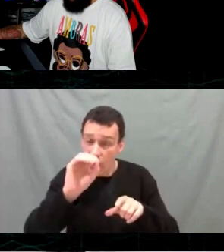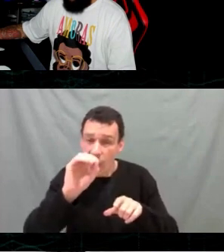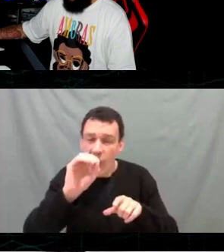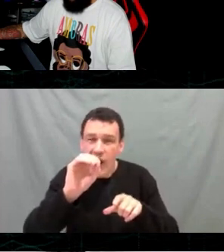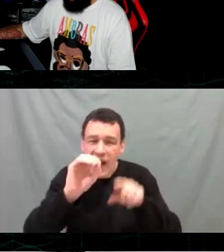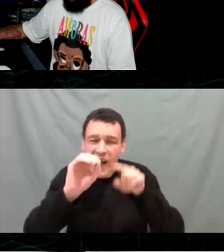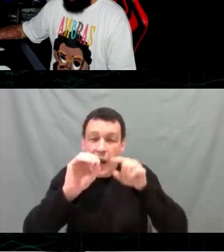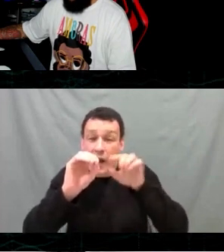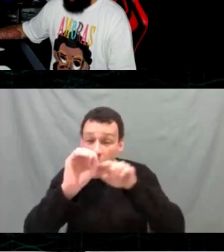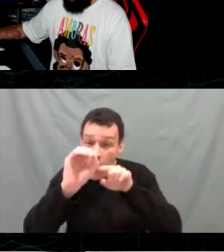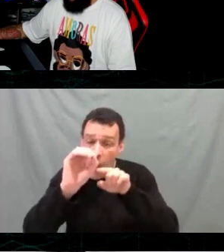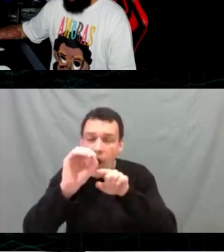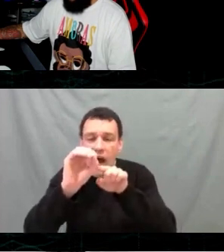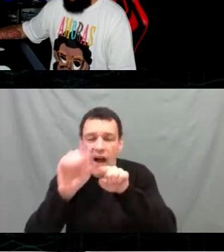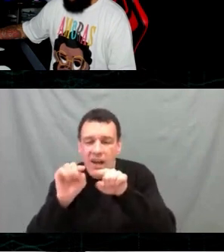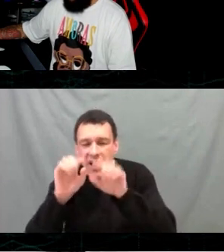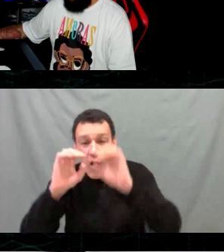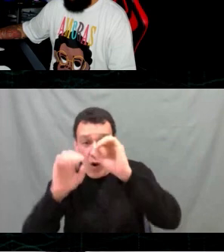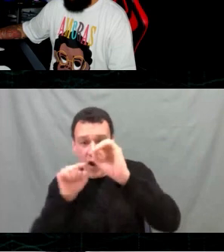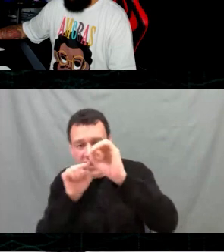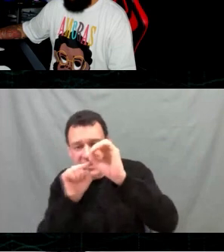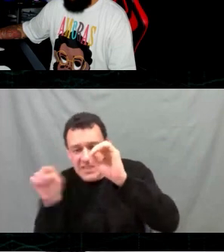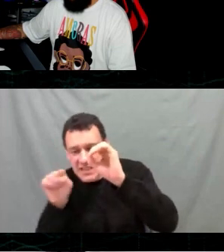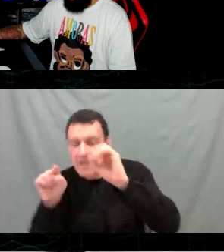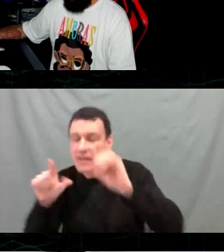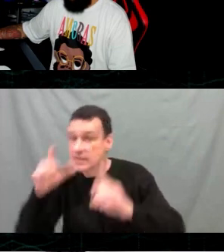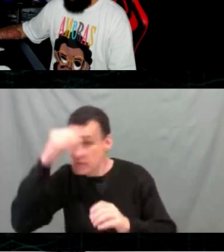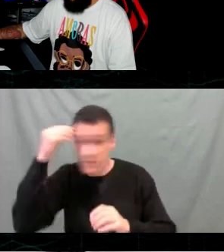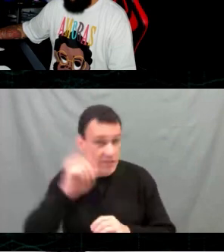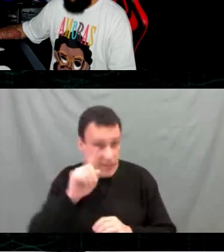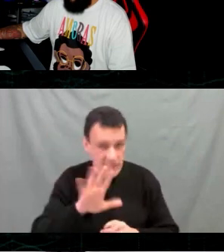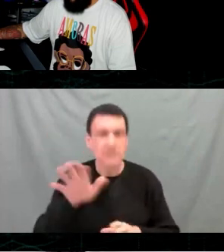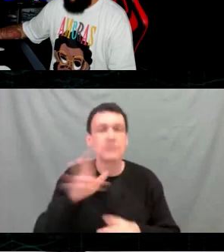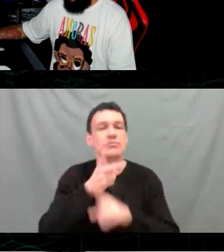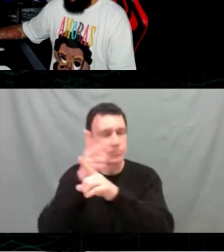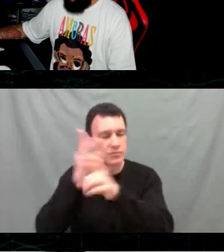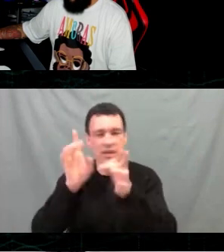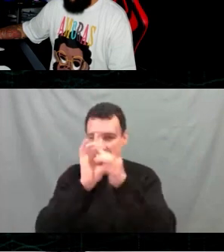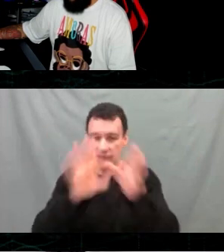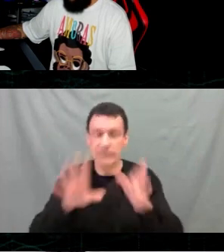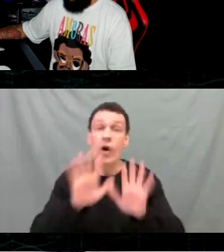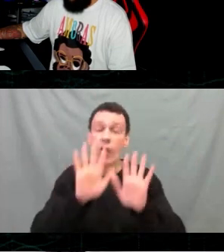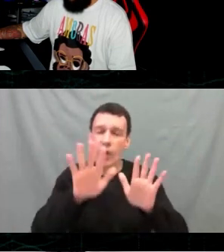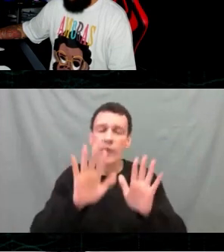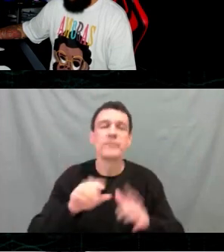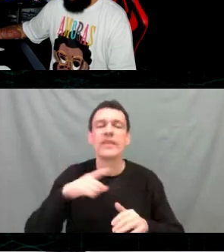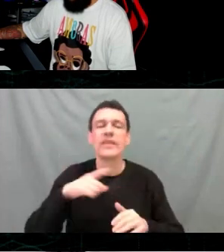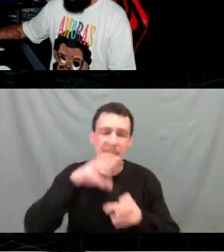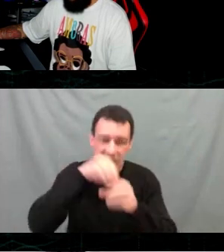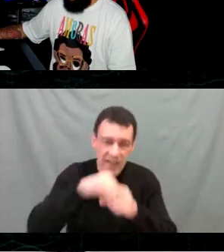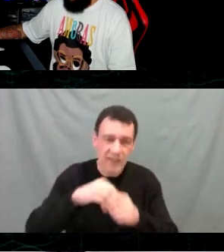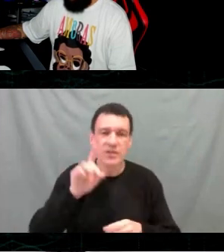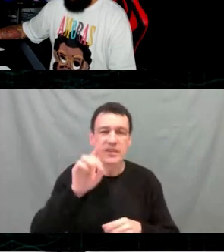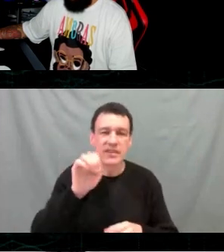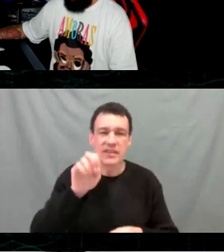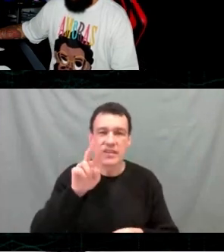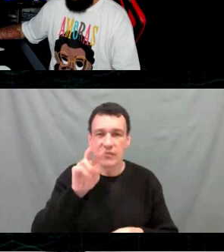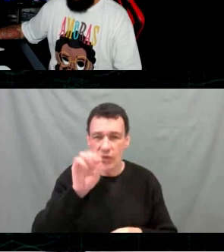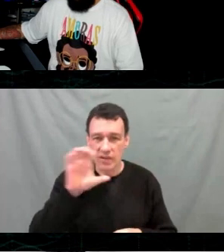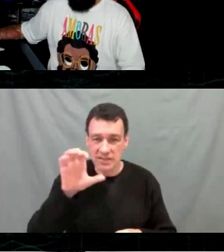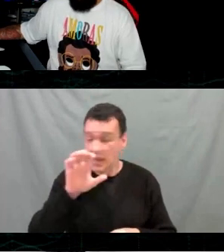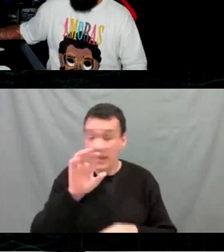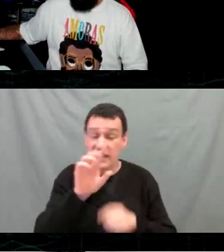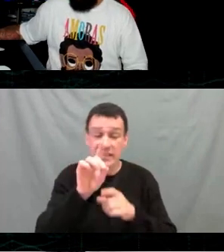no meu vídeo Fabi tem no meu dente meu vídeo para levar vocês pra mim tá lá o código todo do que eu fiz tá é no S2 com mais